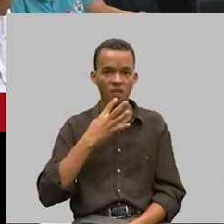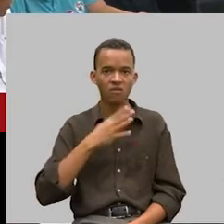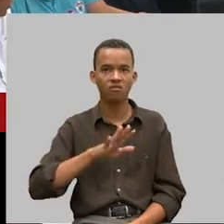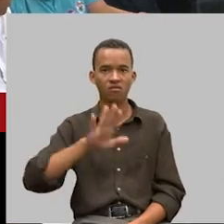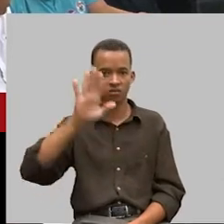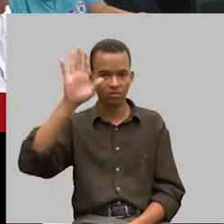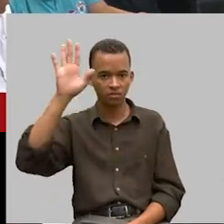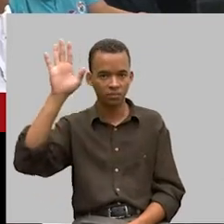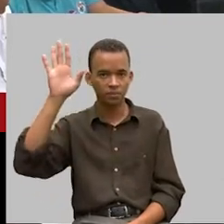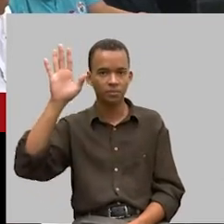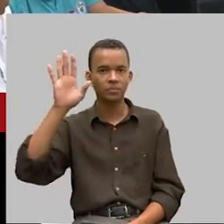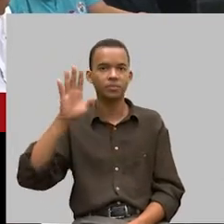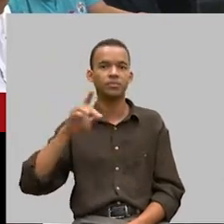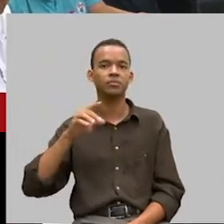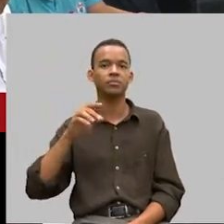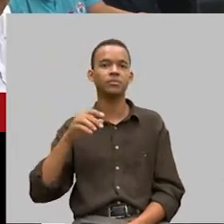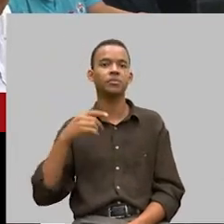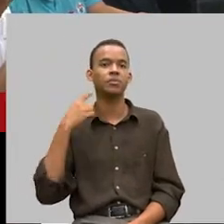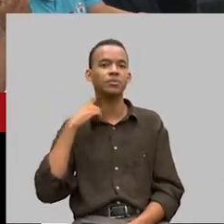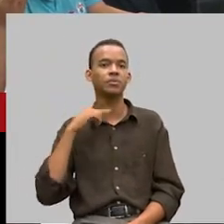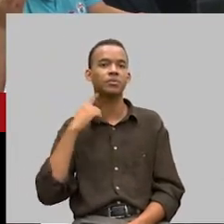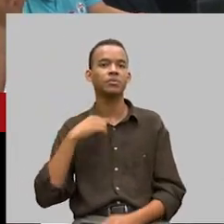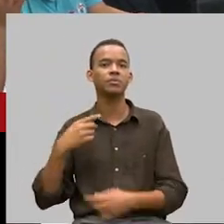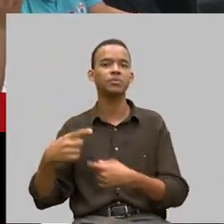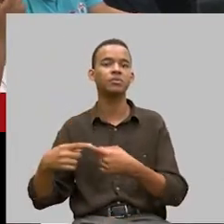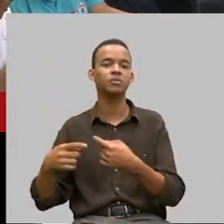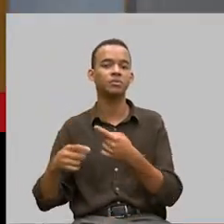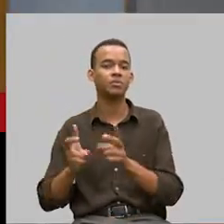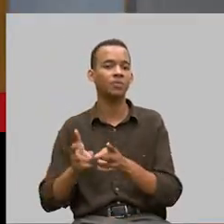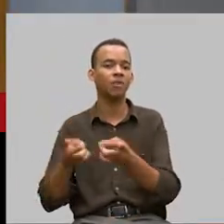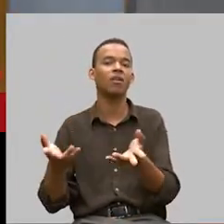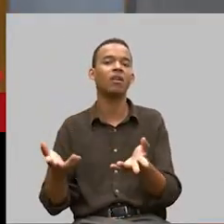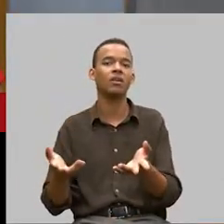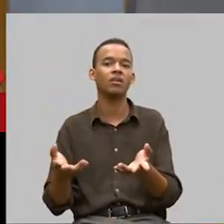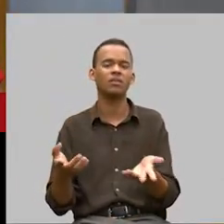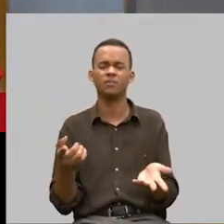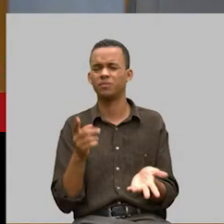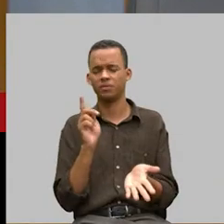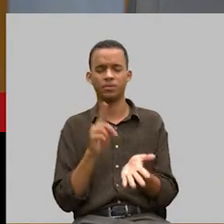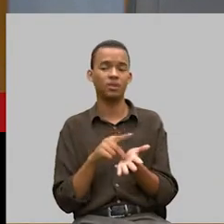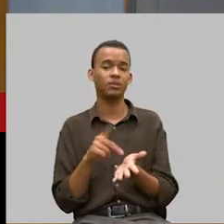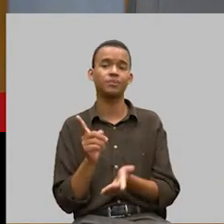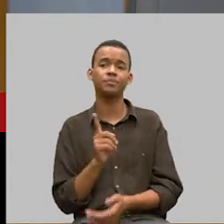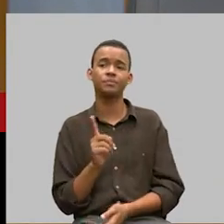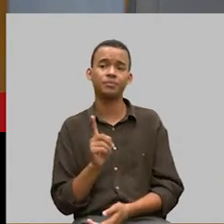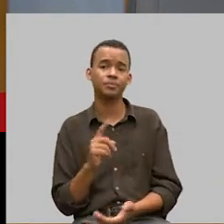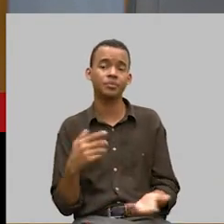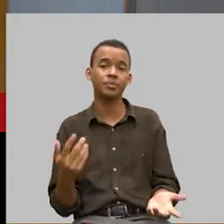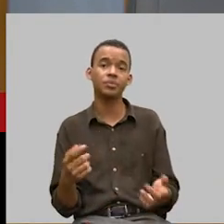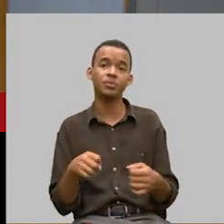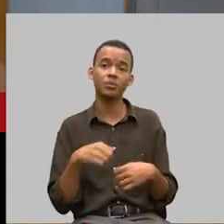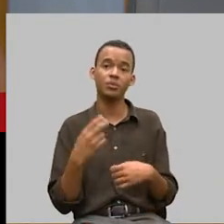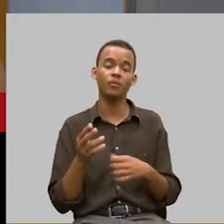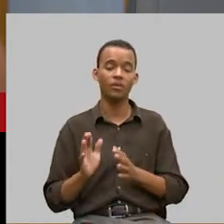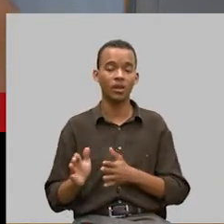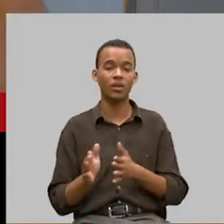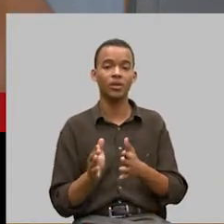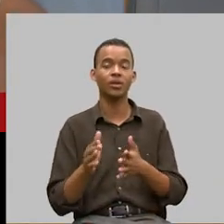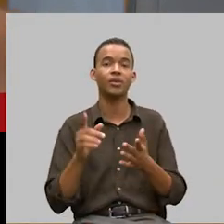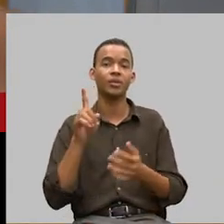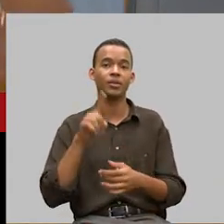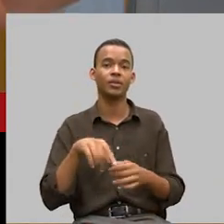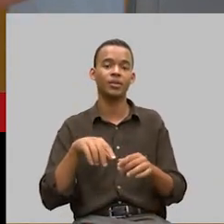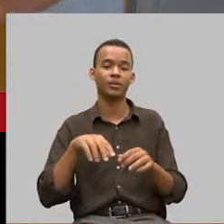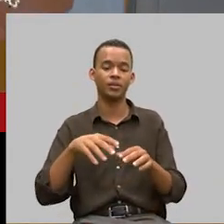Minas Gerais está nos trilhos não é verdade que Minas Gerais está nos trilhos gente ou então o trilho da estrada alguém foi lá e